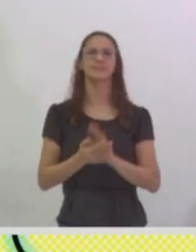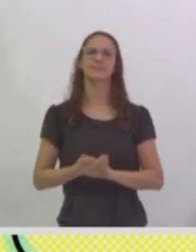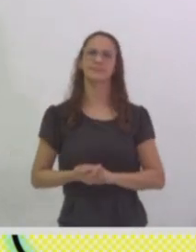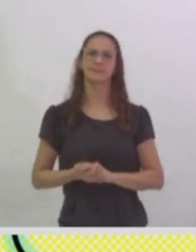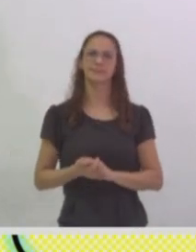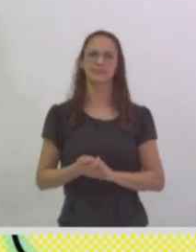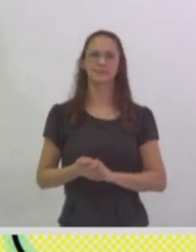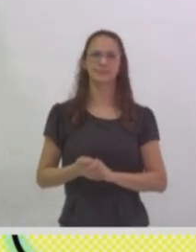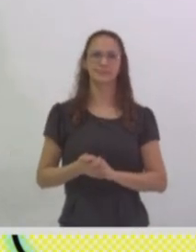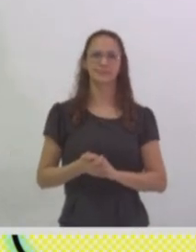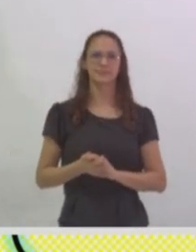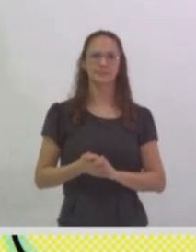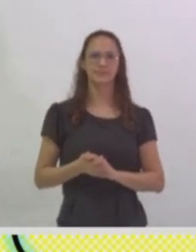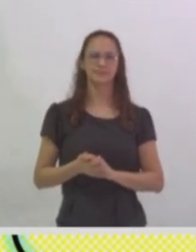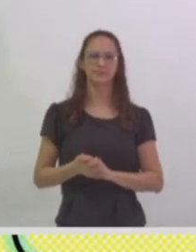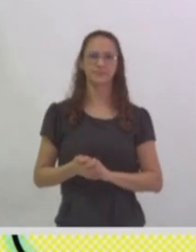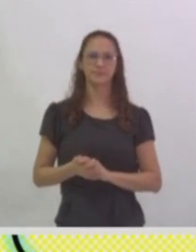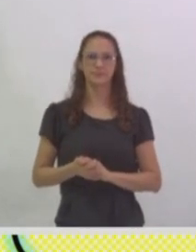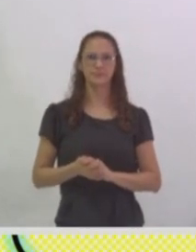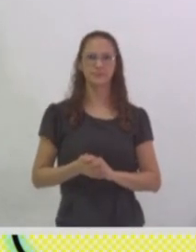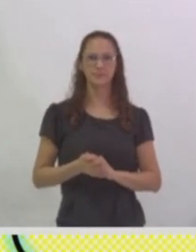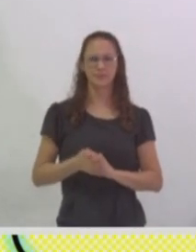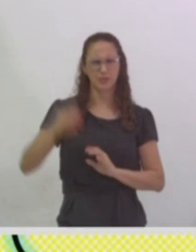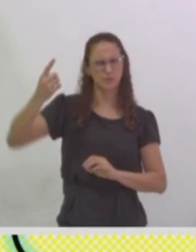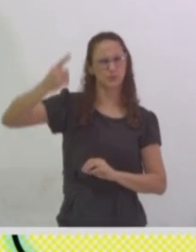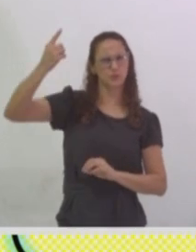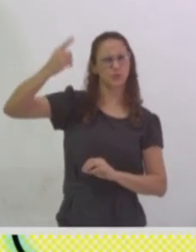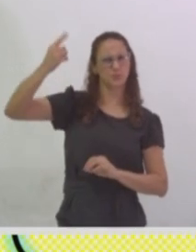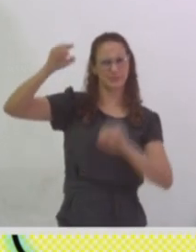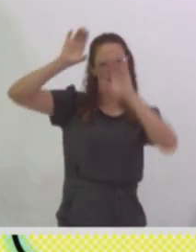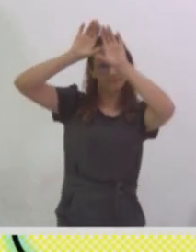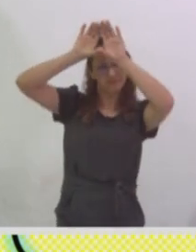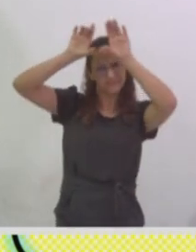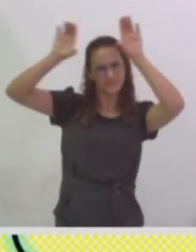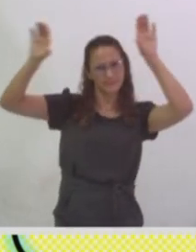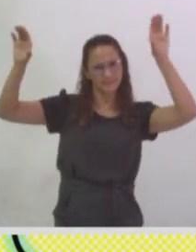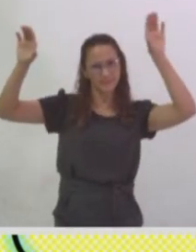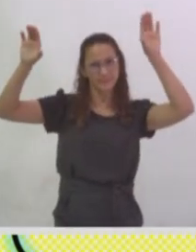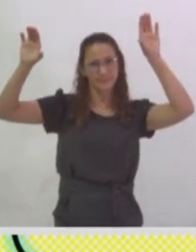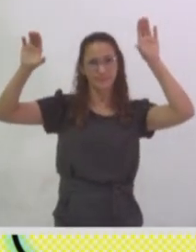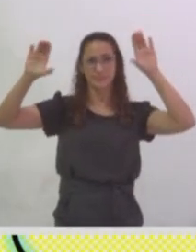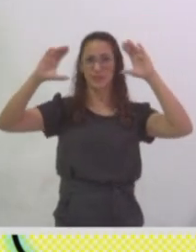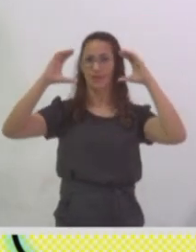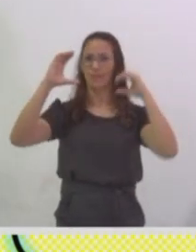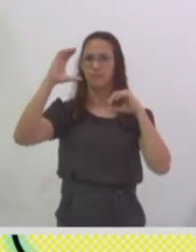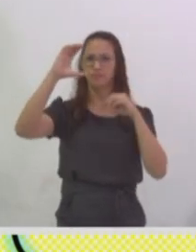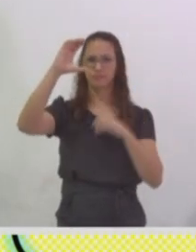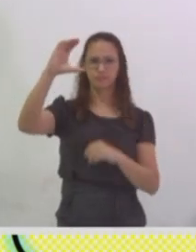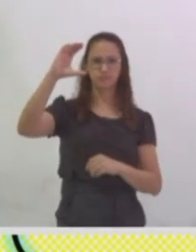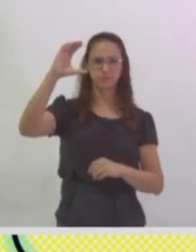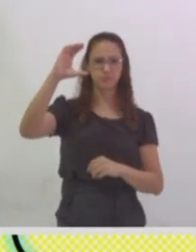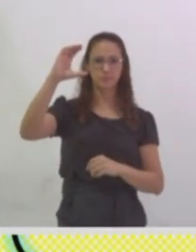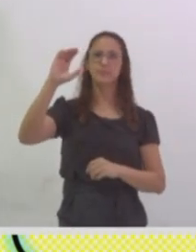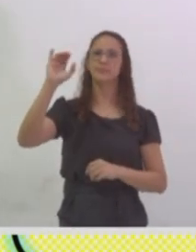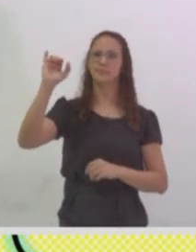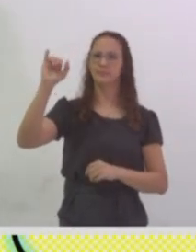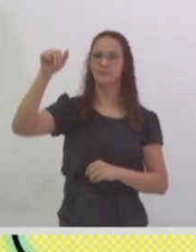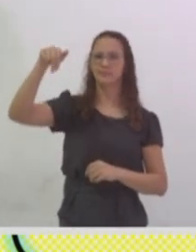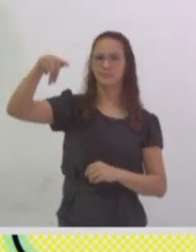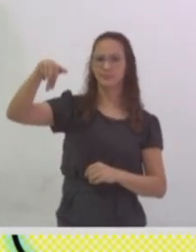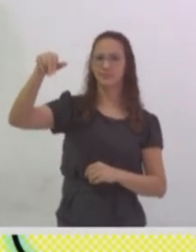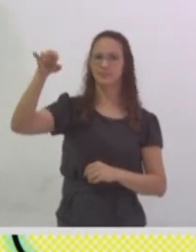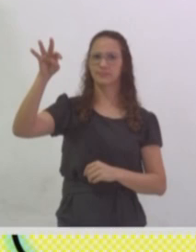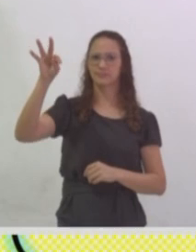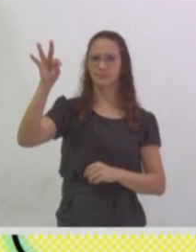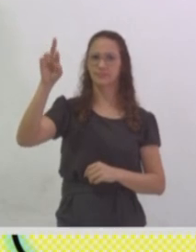tudo. Bem aqui, ó, logo aqui no início, que é a introdução, o texto ele mostra,